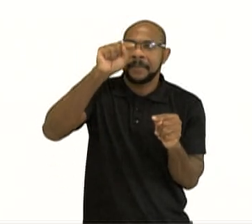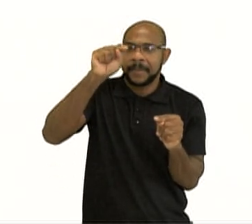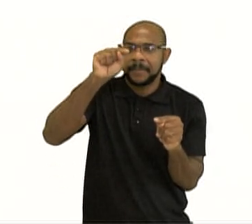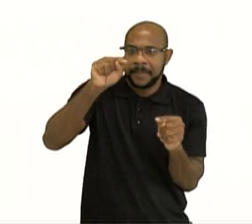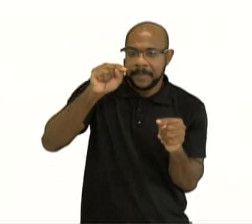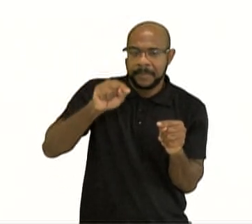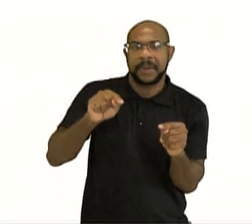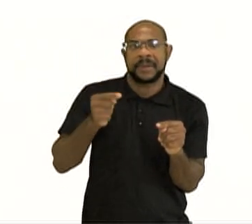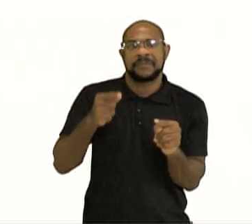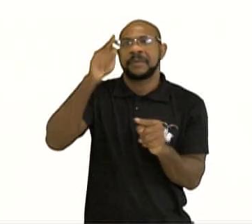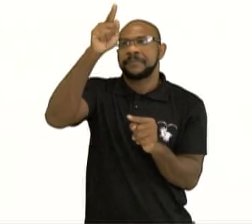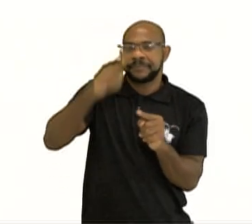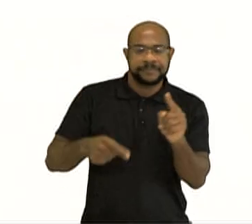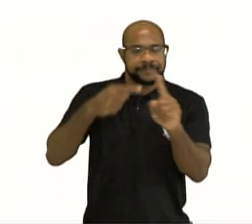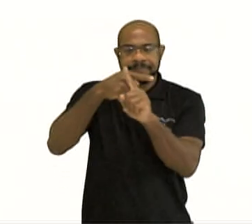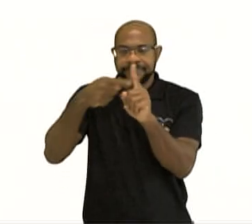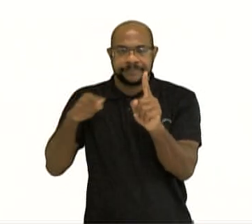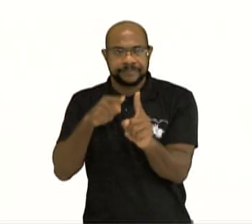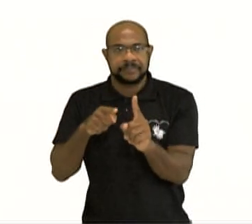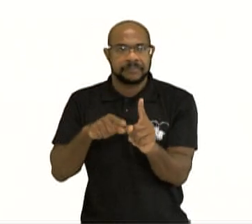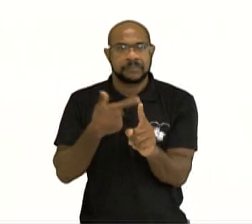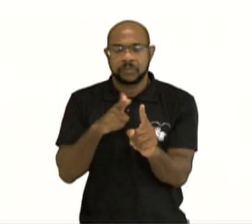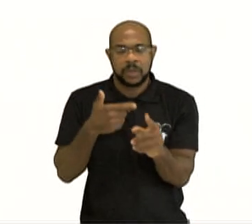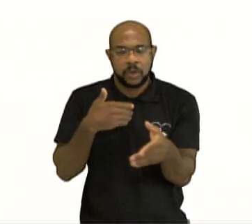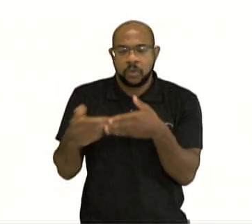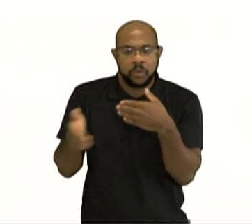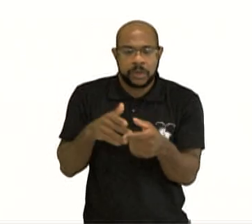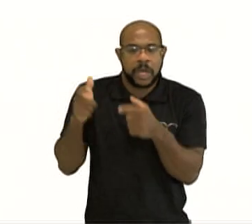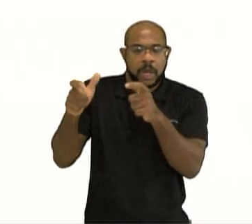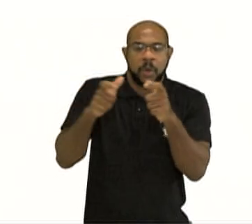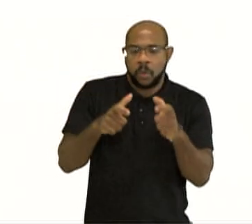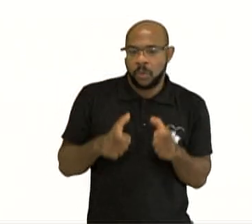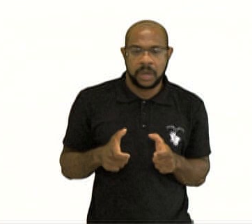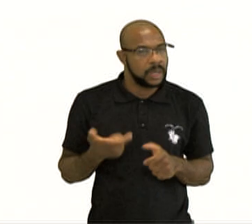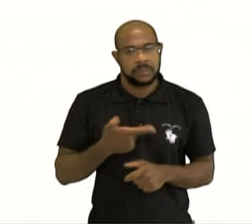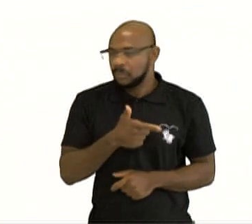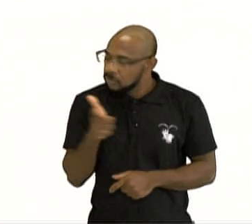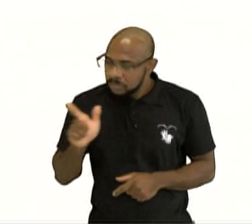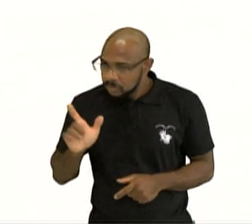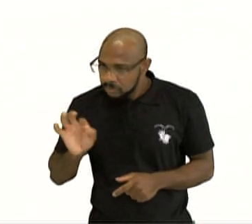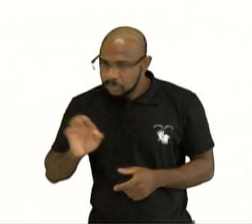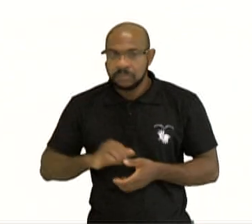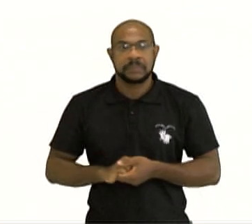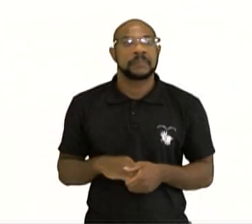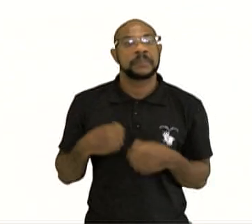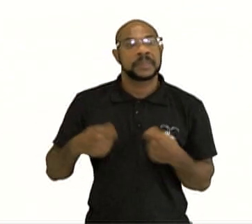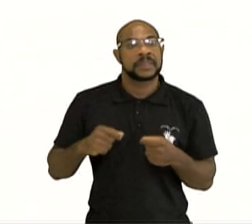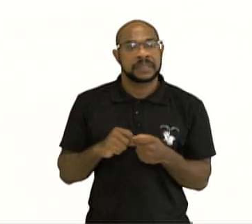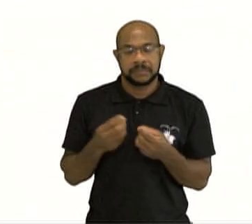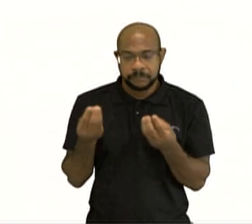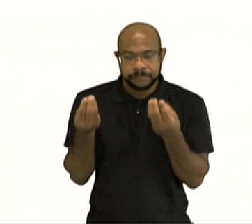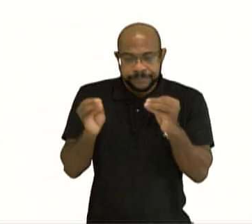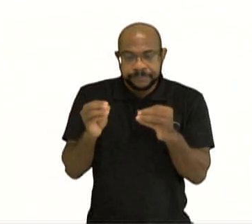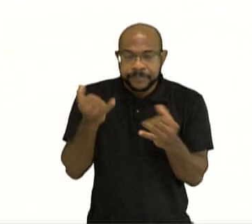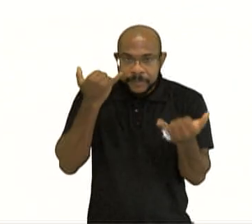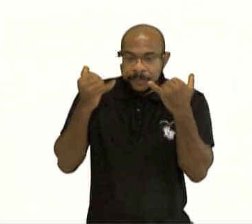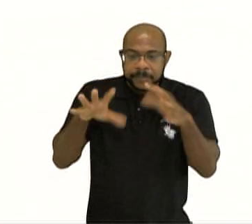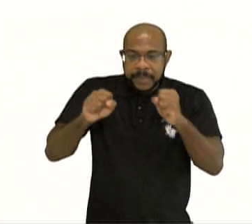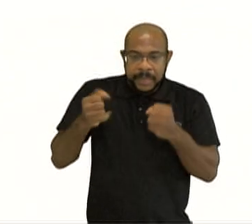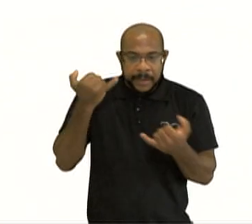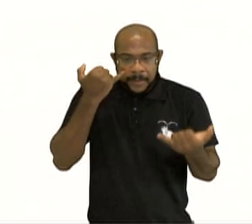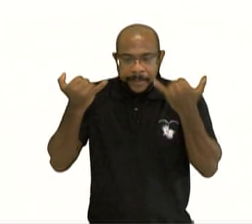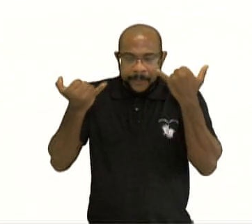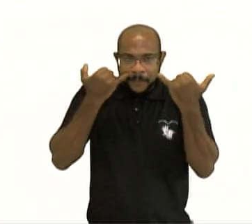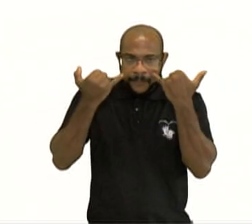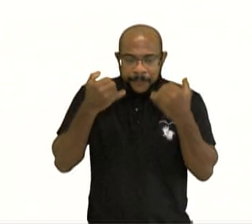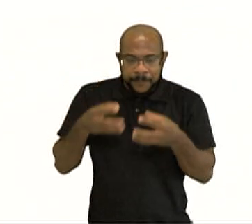trajetória do gráfico. Não é em qualquer lugar do plano cartesiano, tá bom? Eu tenho que amarrar essas duas informações.